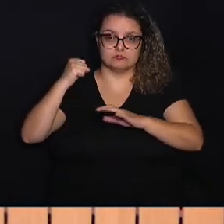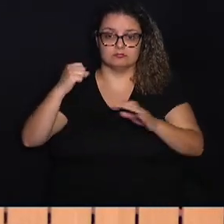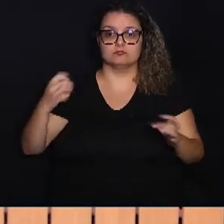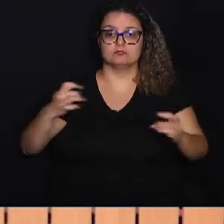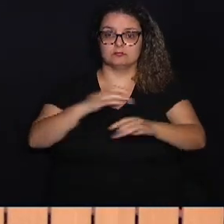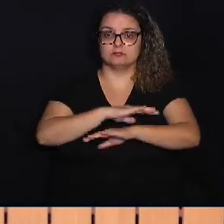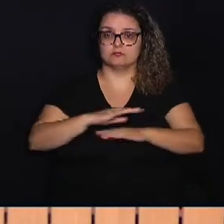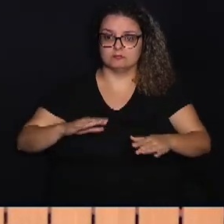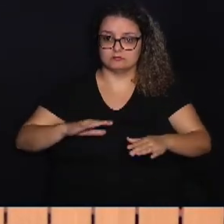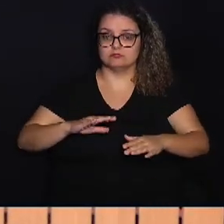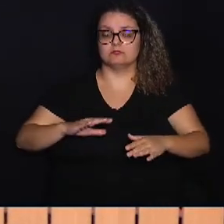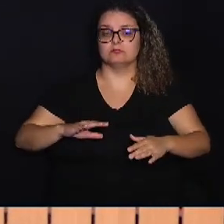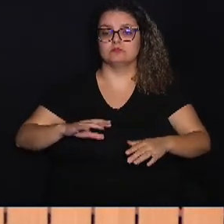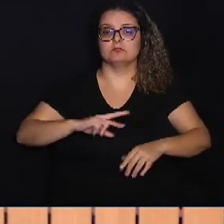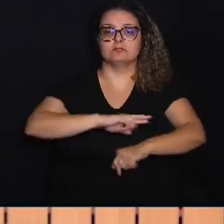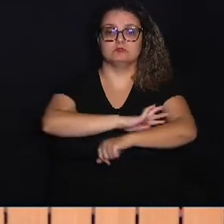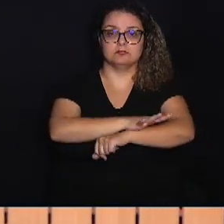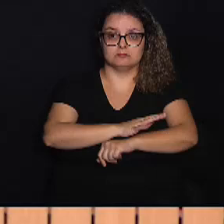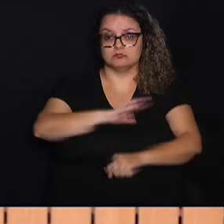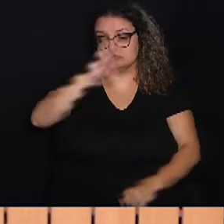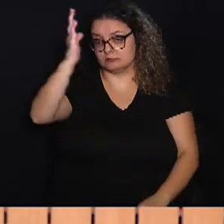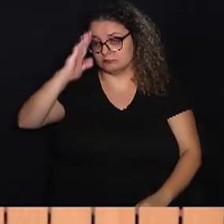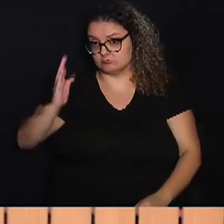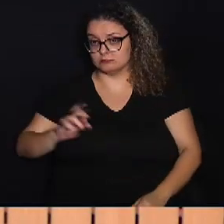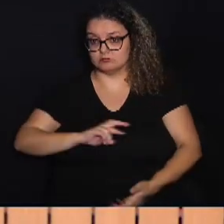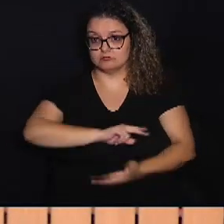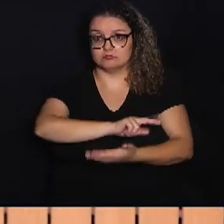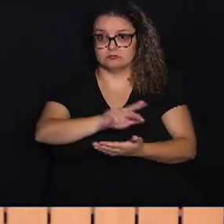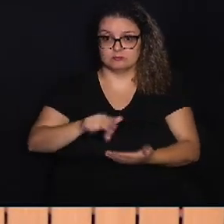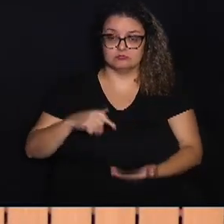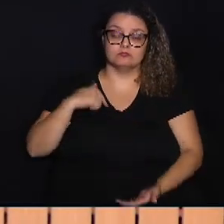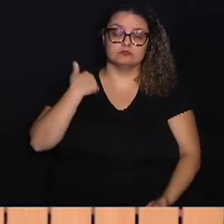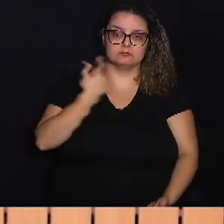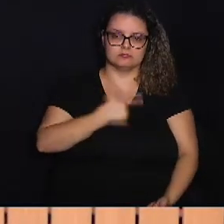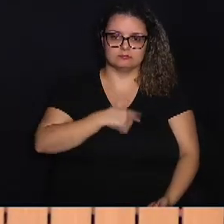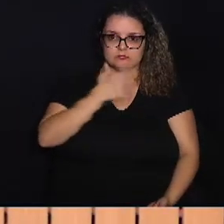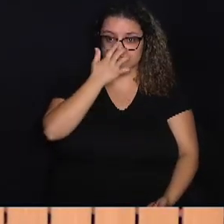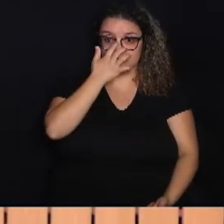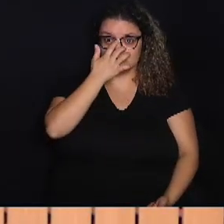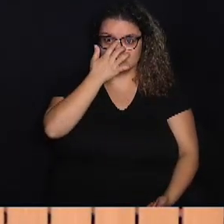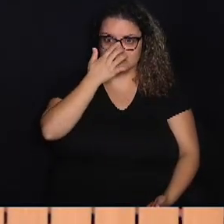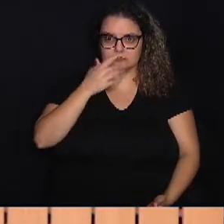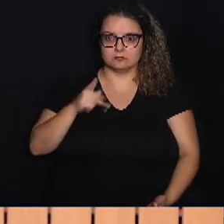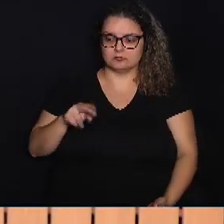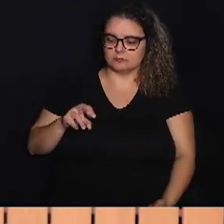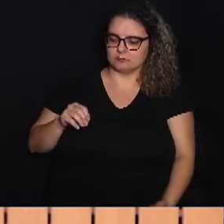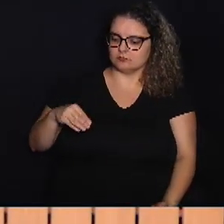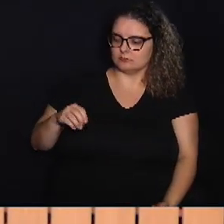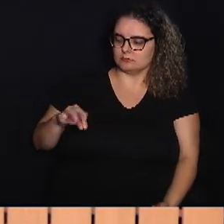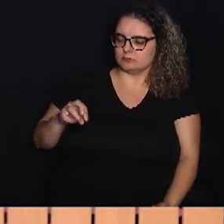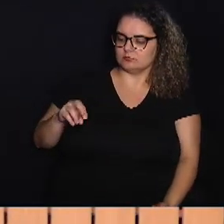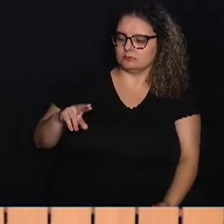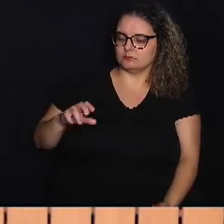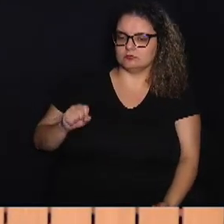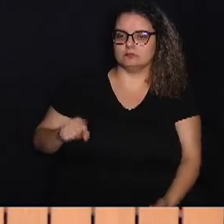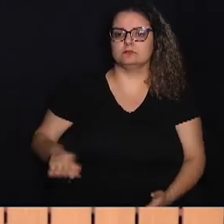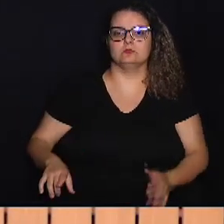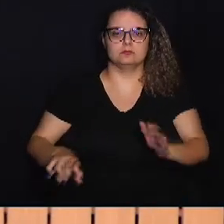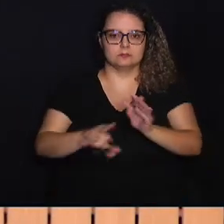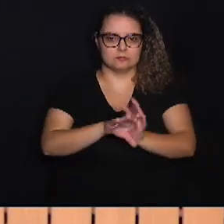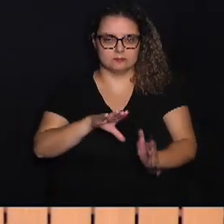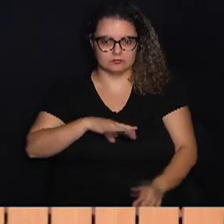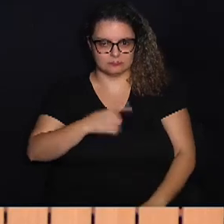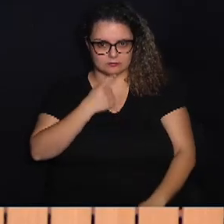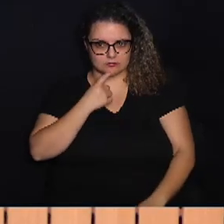fazendo pelo Brasil entre elas a nossas queridas promotoras legais populares de Campinas